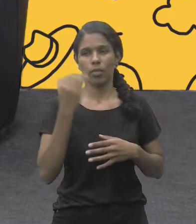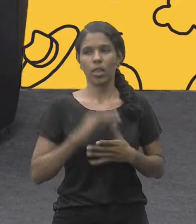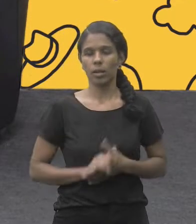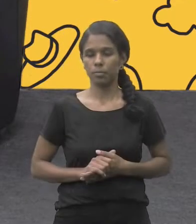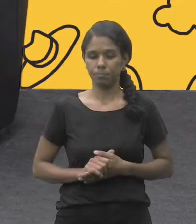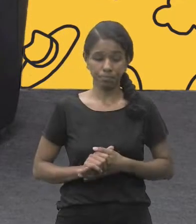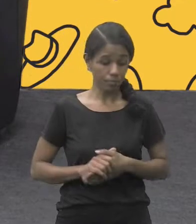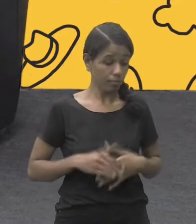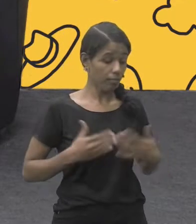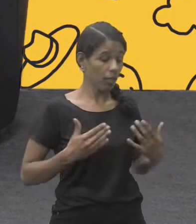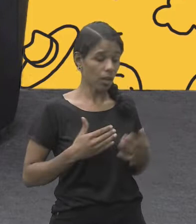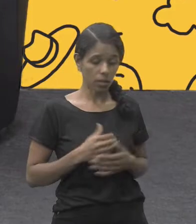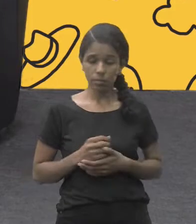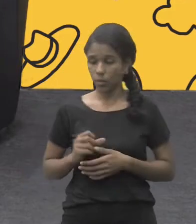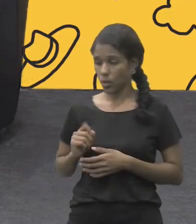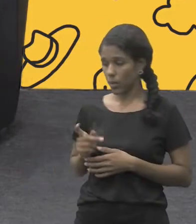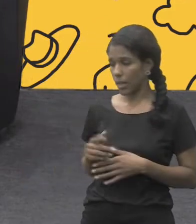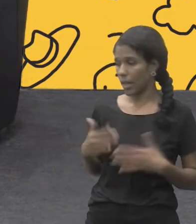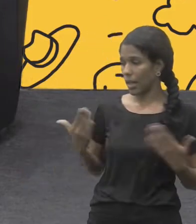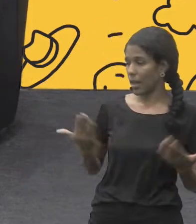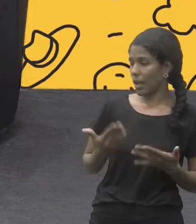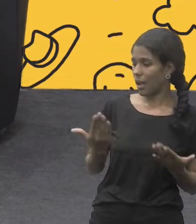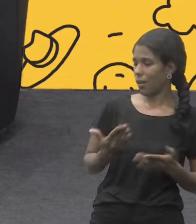que influencia na vida do estudante?